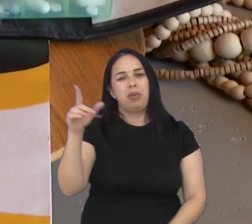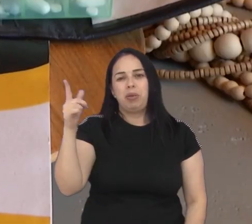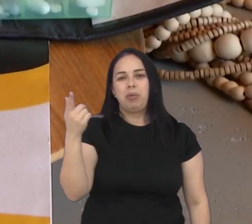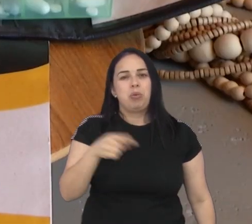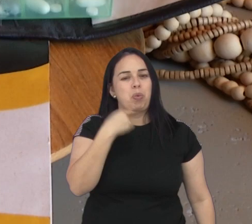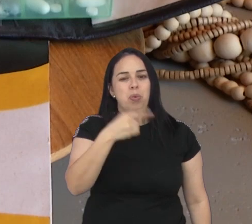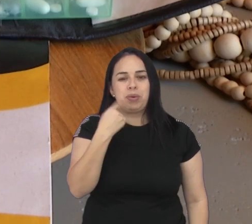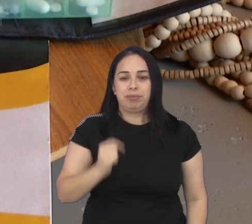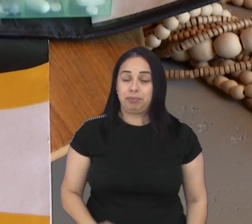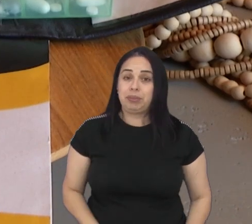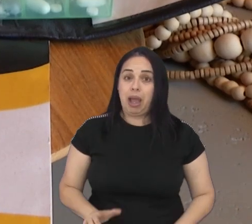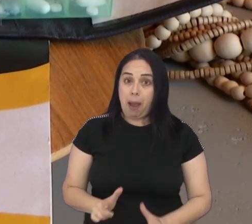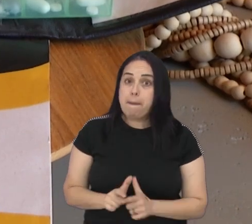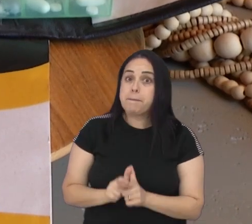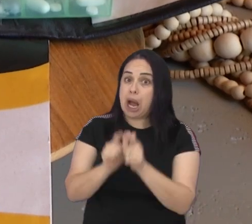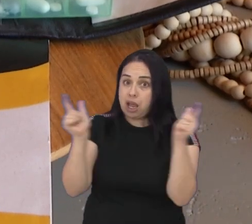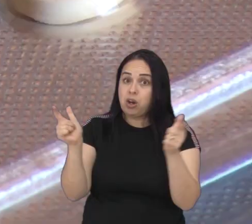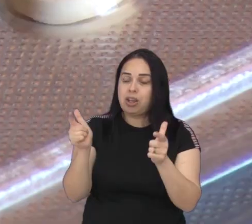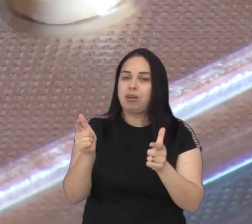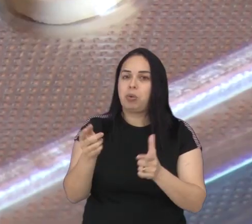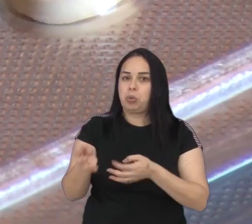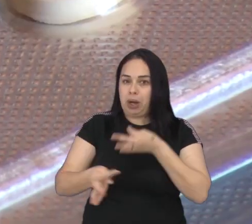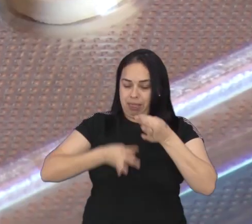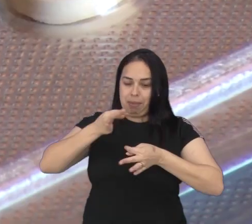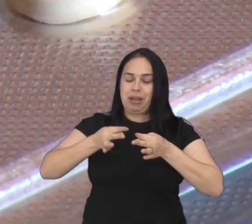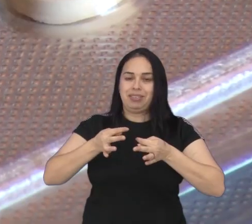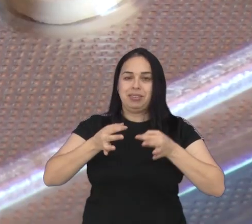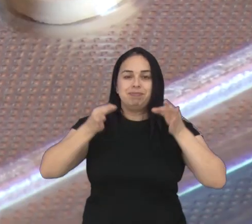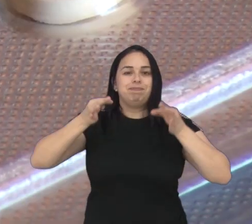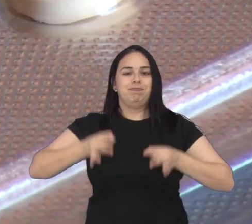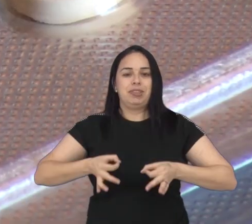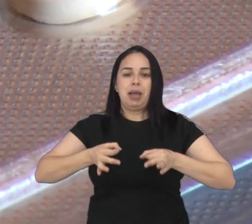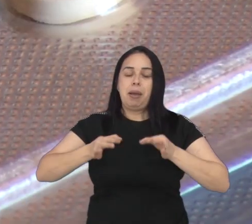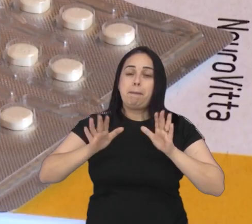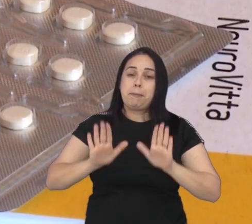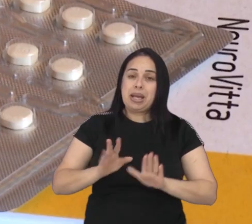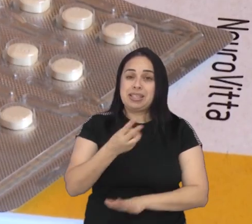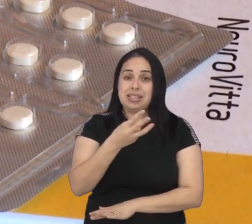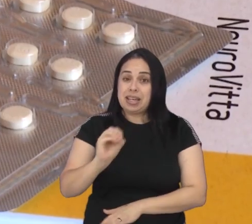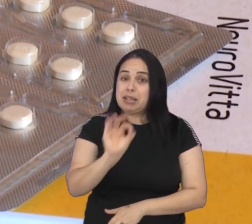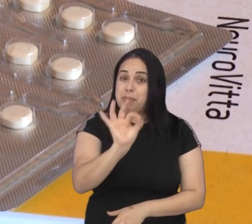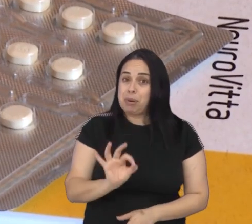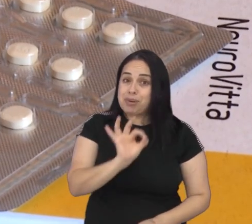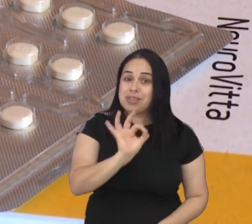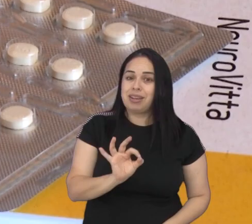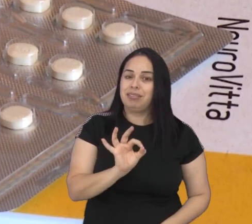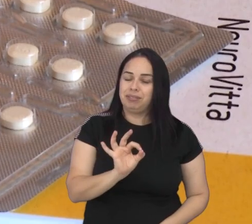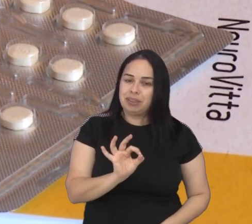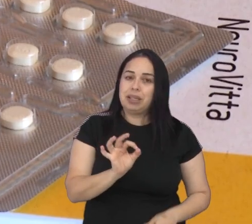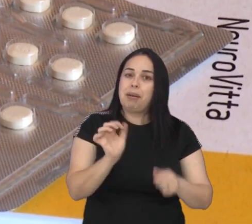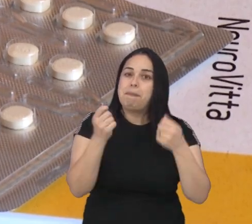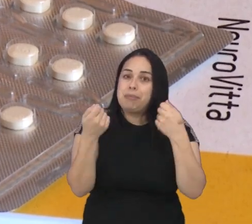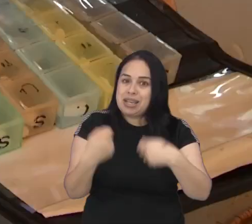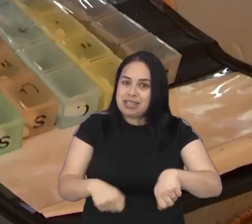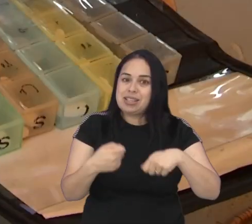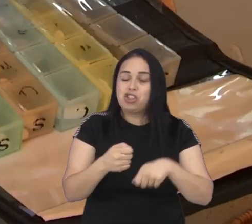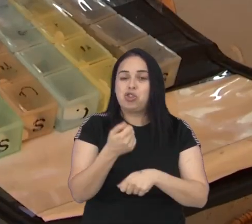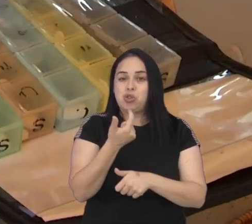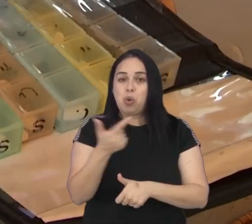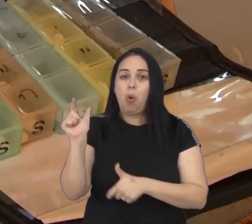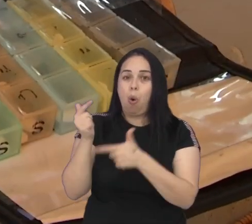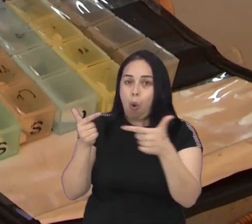A maioria dos pacientes responde bem ao tratamento com remédios, mas em 30% dos casos